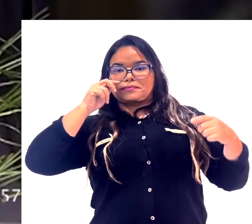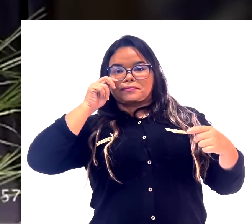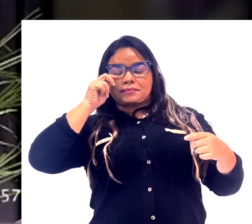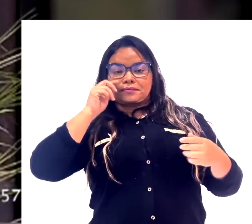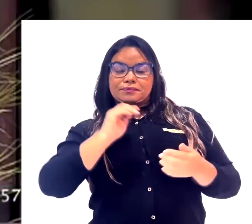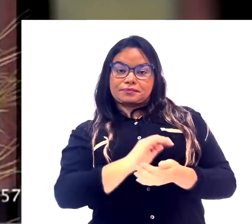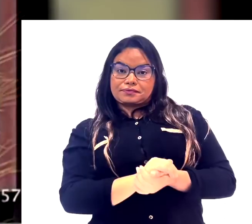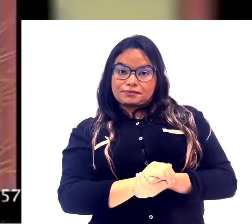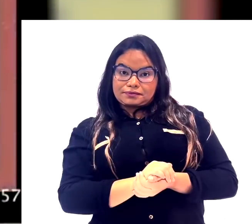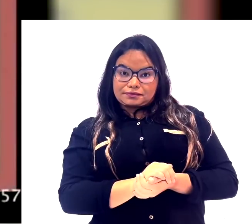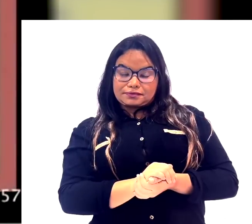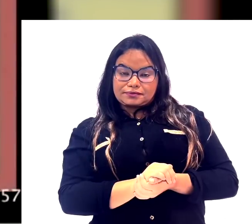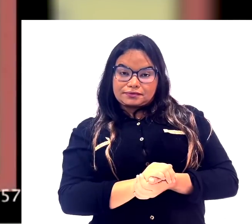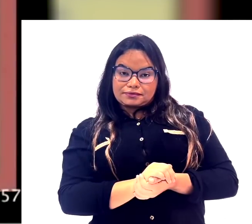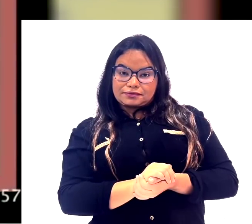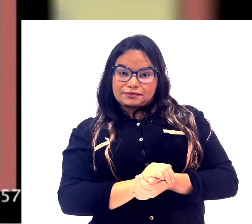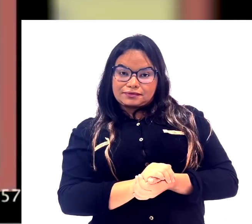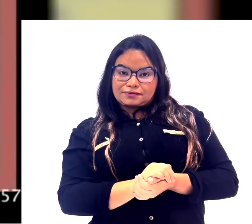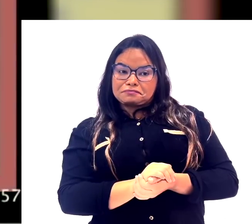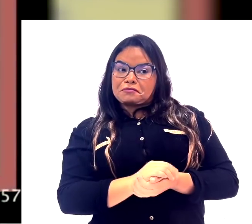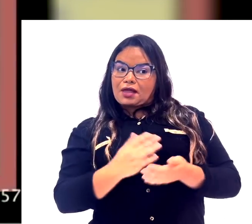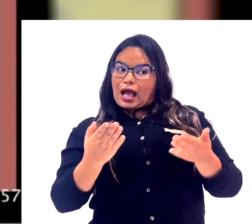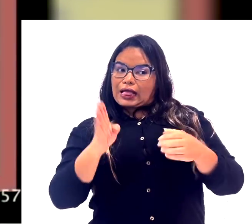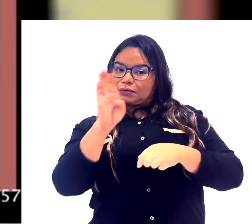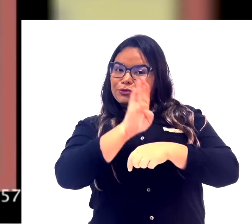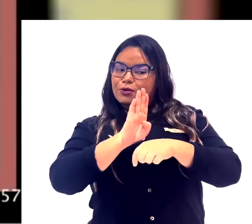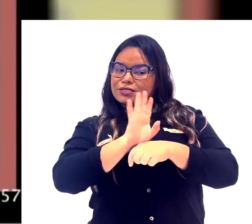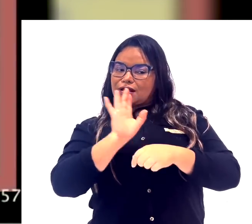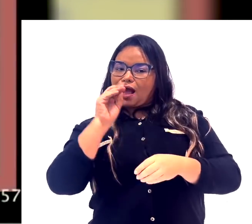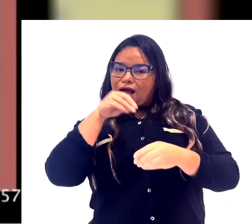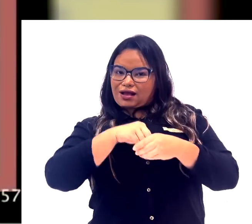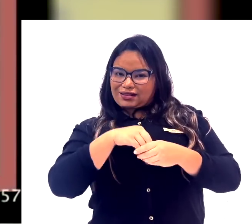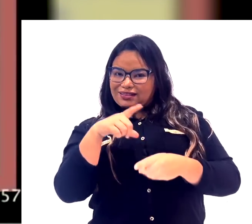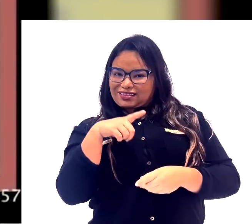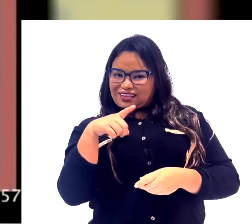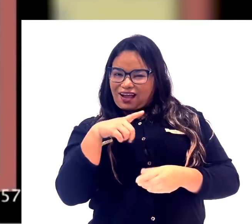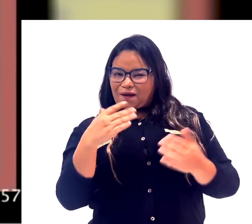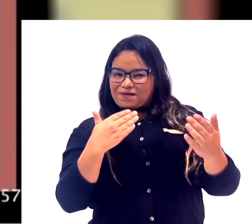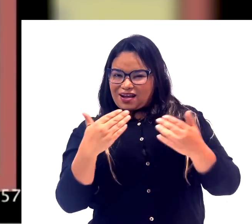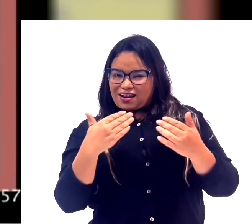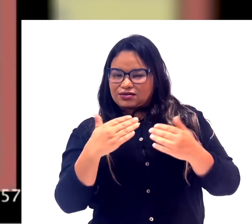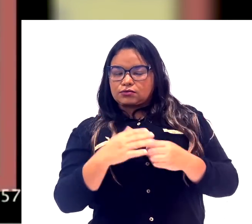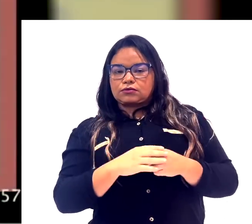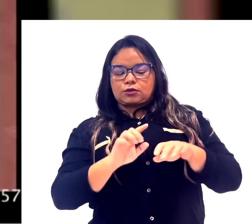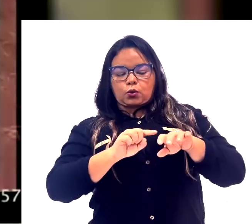Portanto, ali está este elemento de bronze. As unhas de bronze.